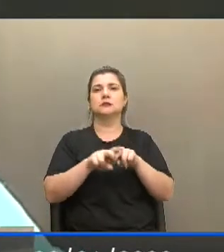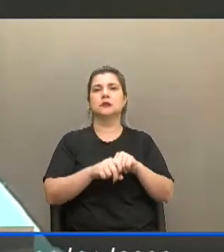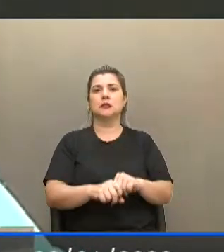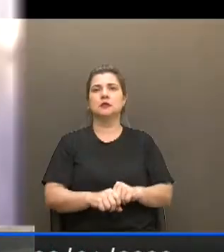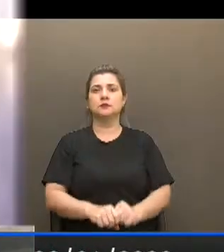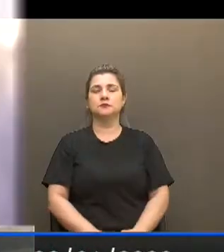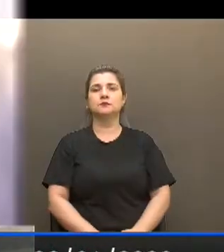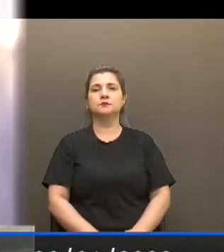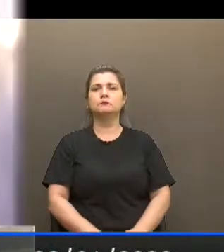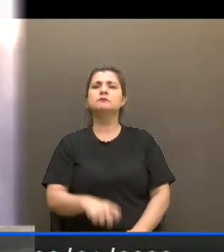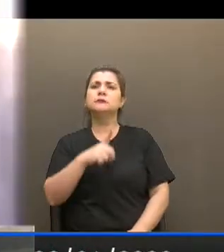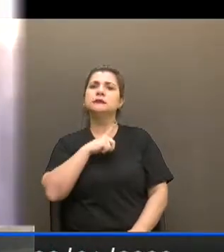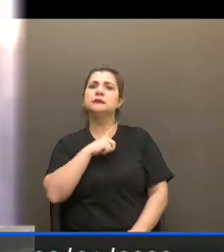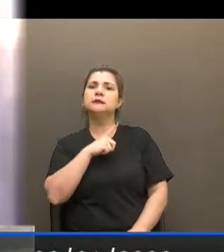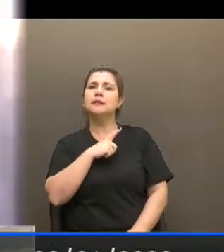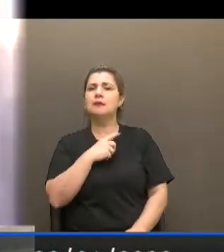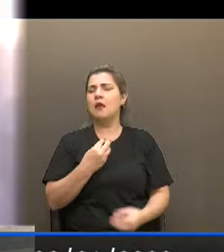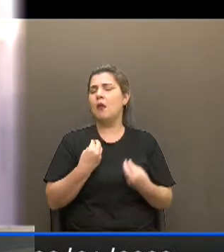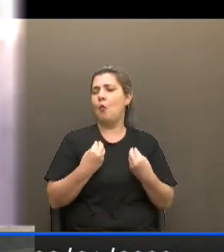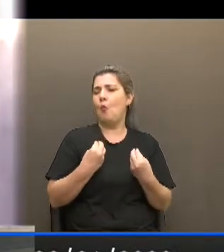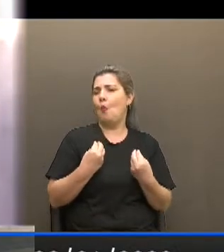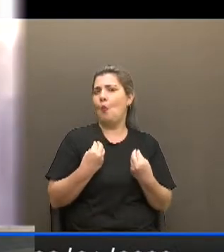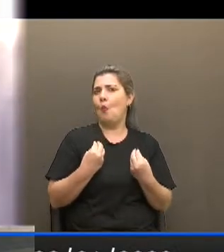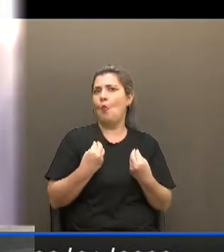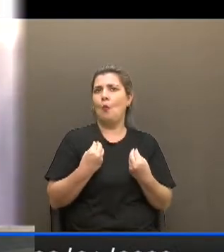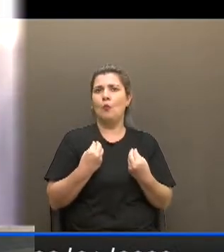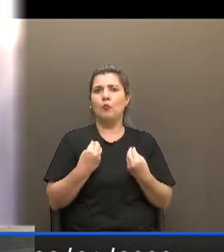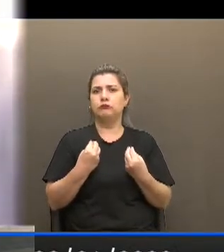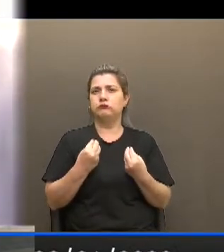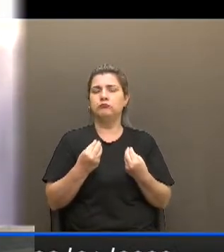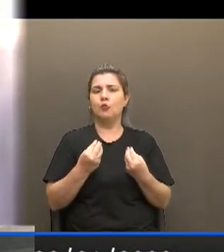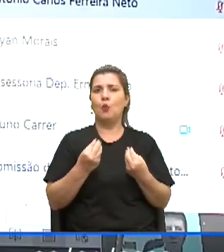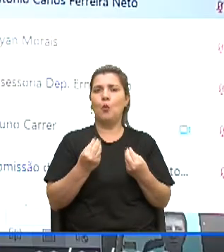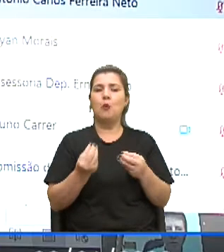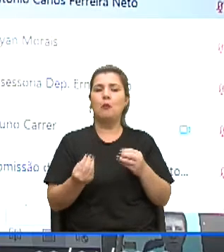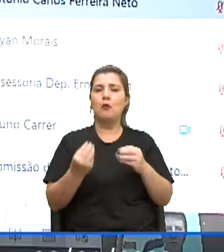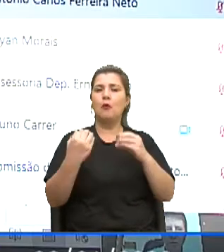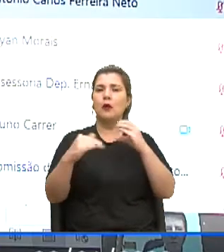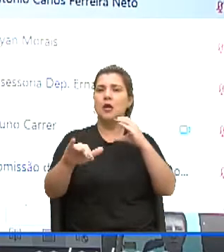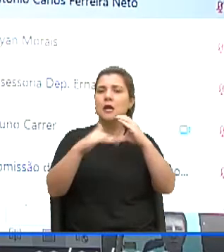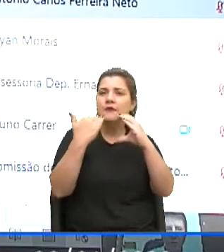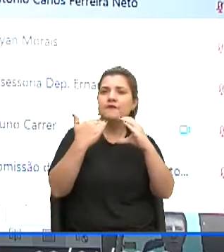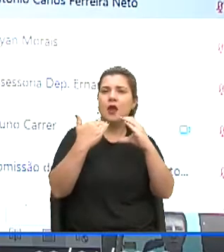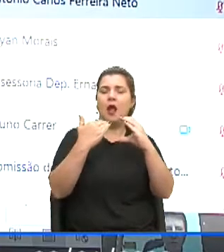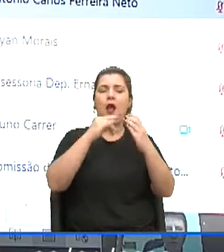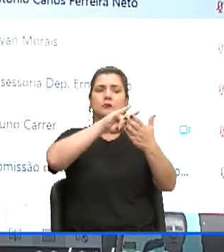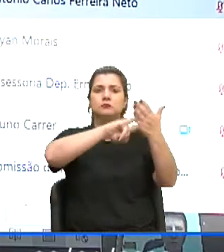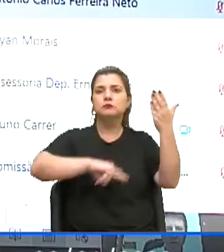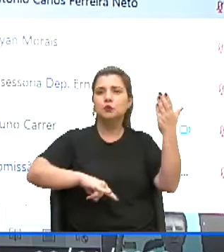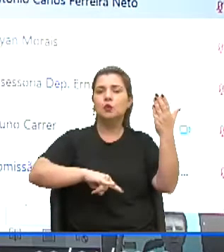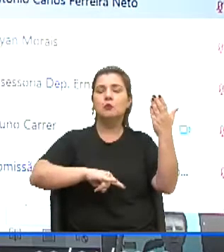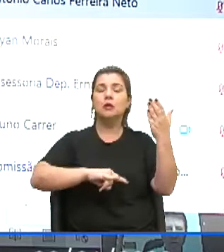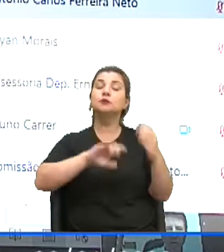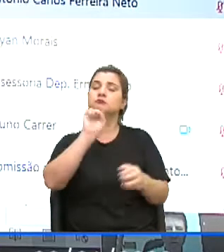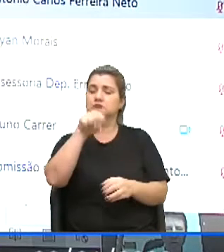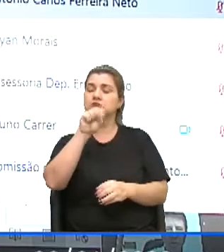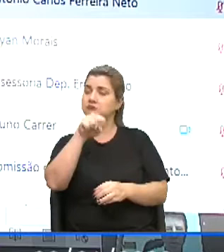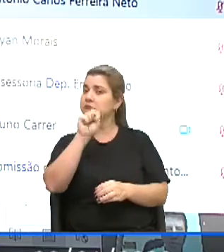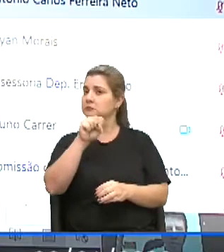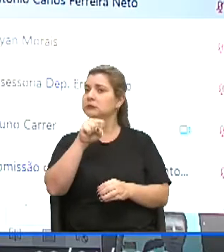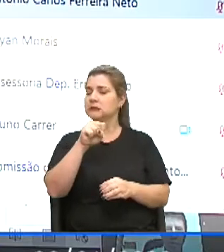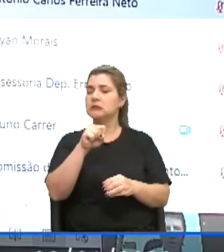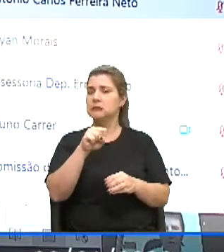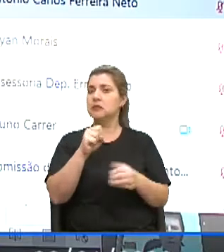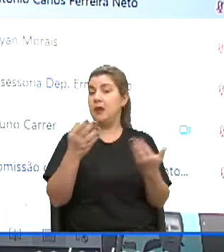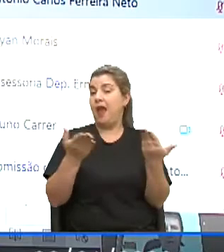Teria como nos encaminhar esse documento? Sim, sim, a gente está agora